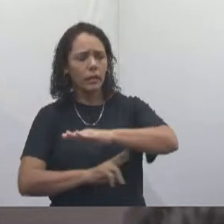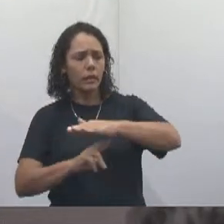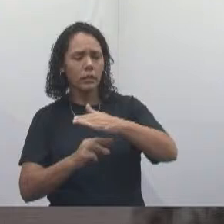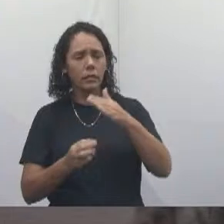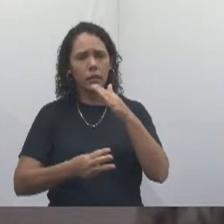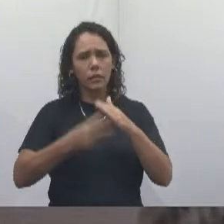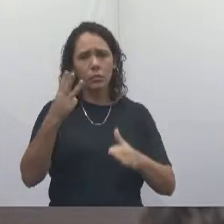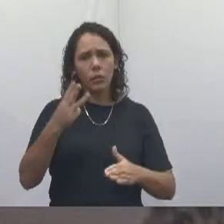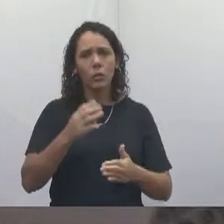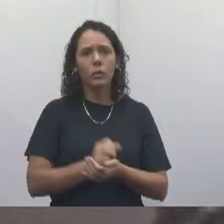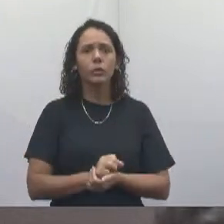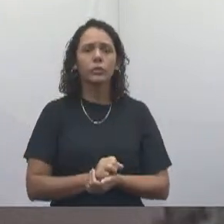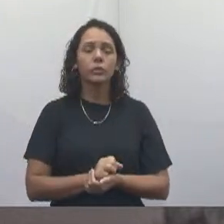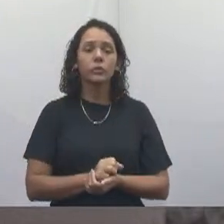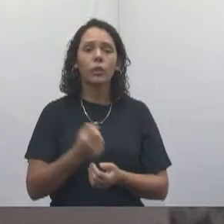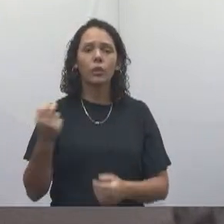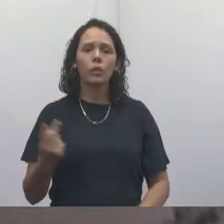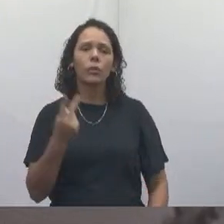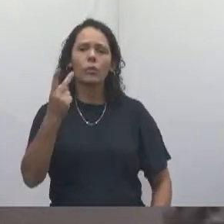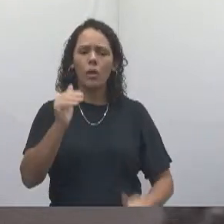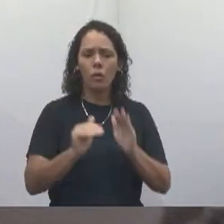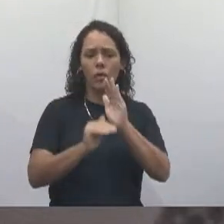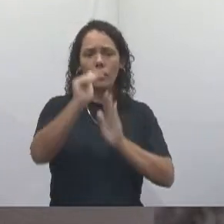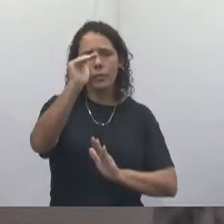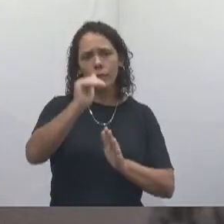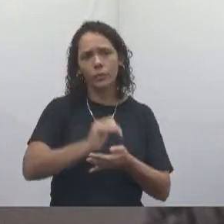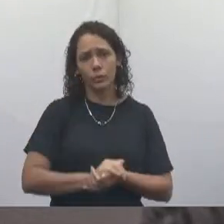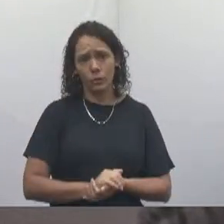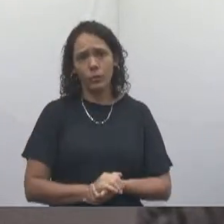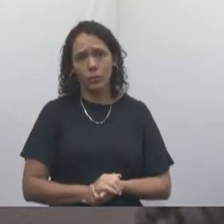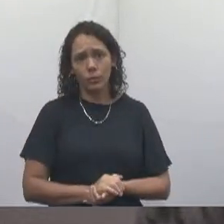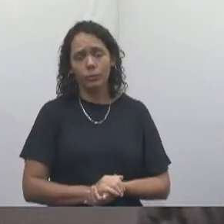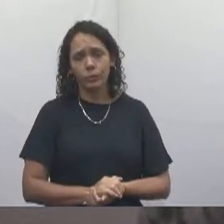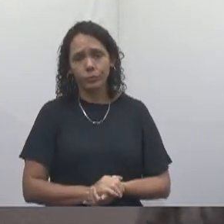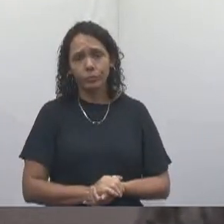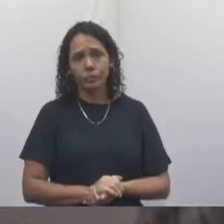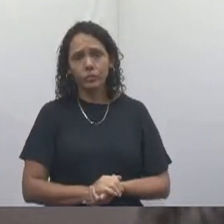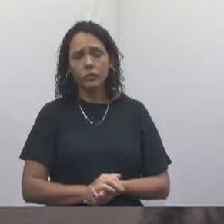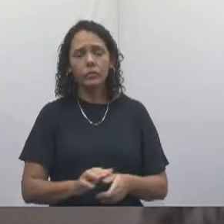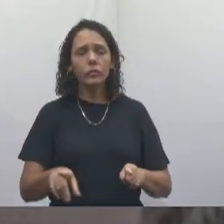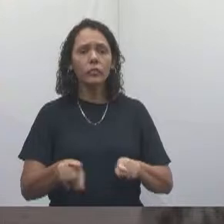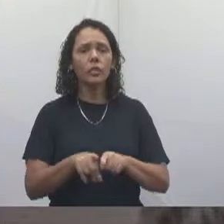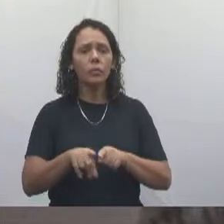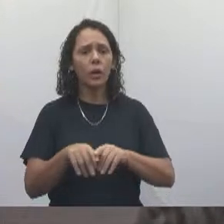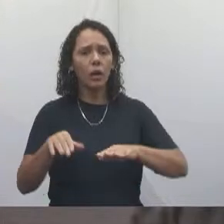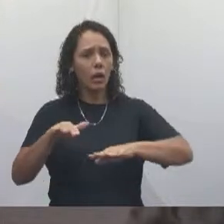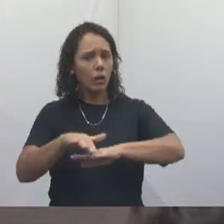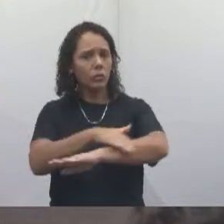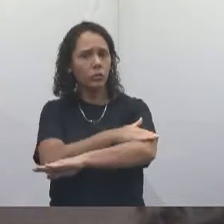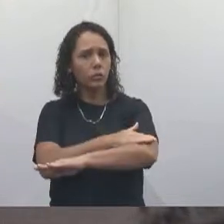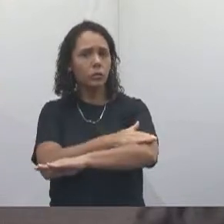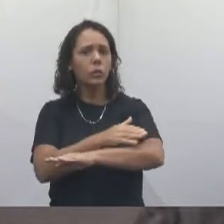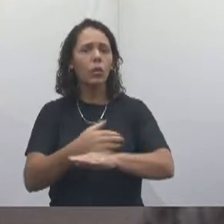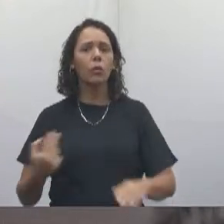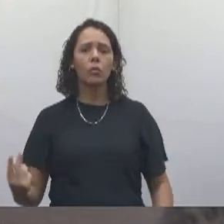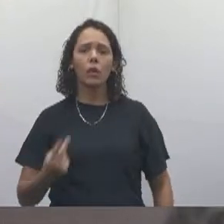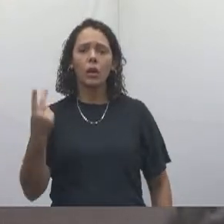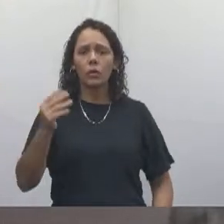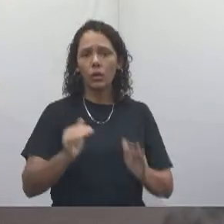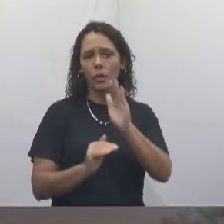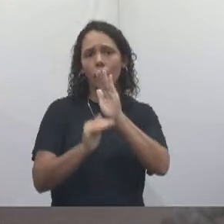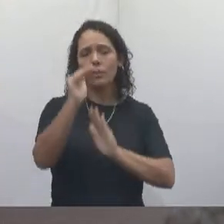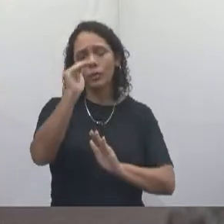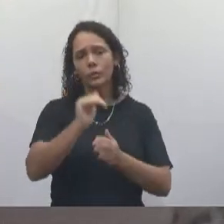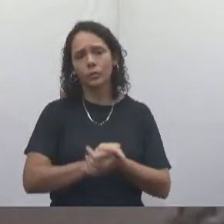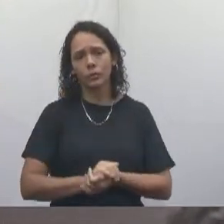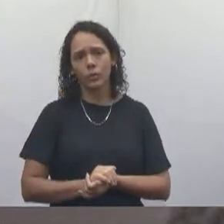que 17 foi para 35 milhões. Só para concluir, senhor presidente, o viaduto de 1,5 milhão foi para 6 milhões de reais. Um